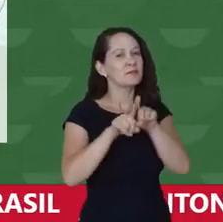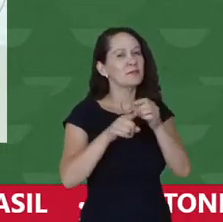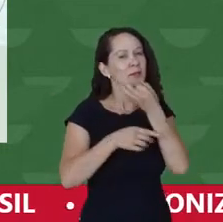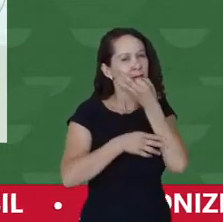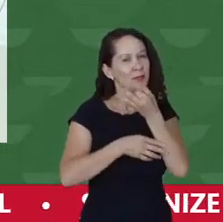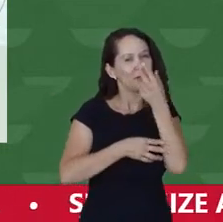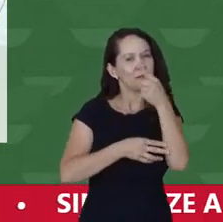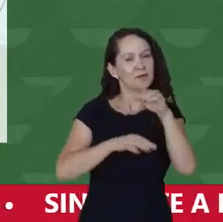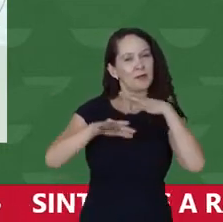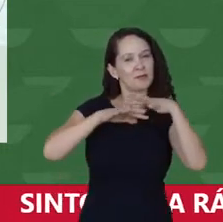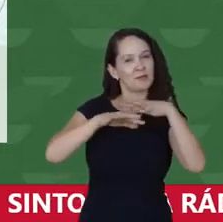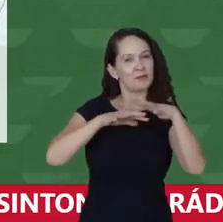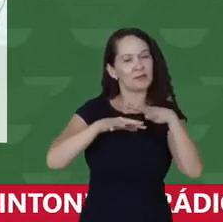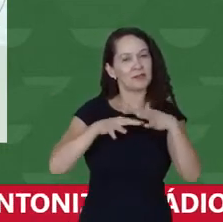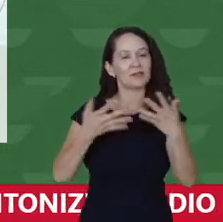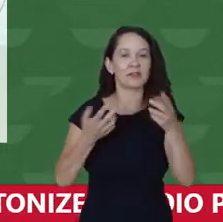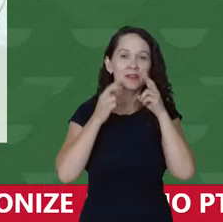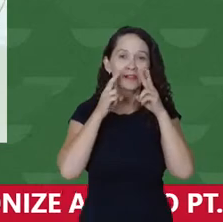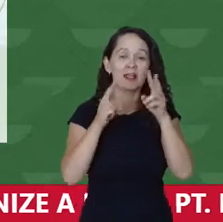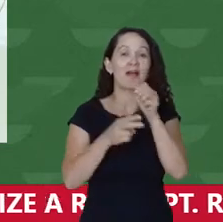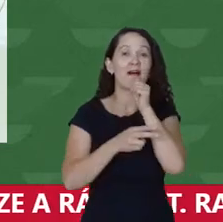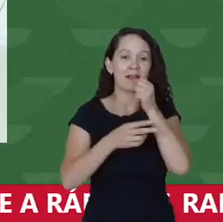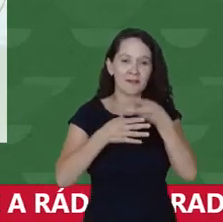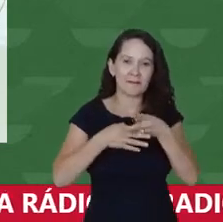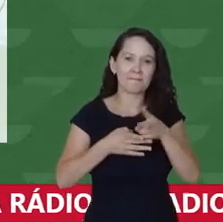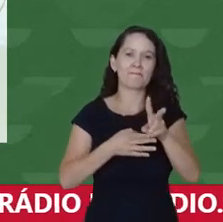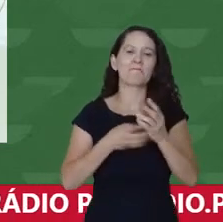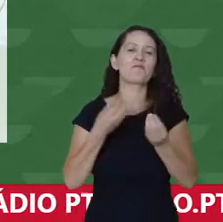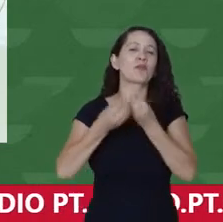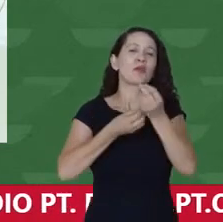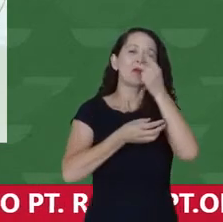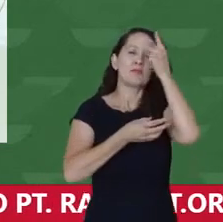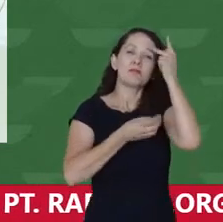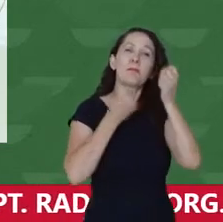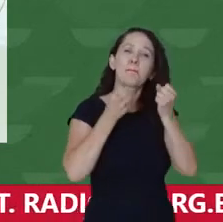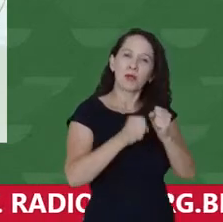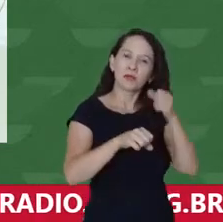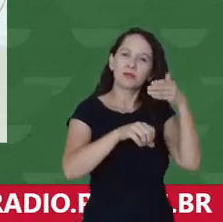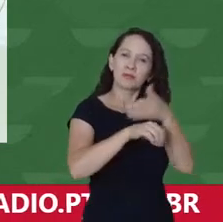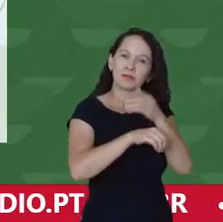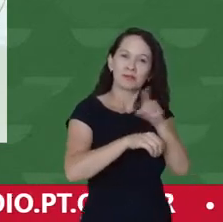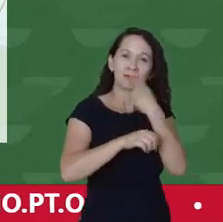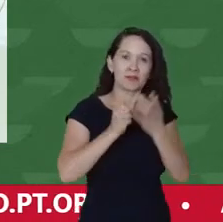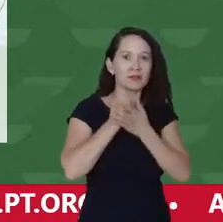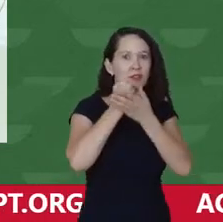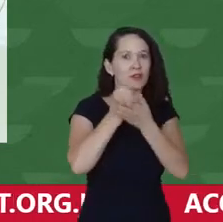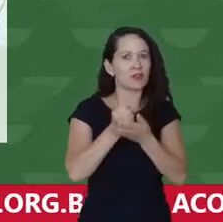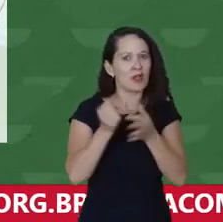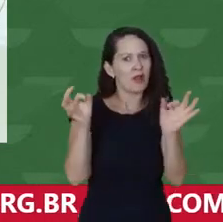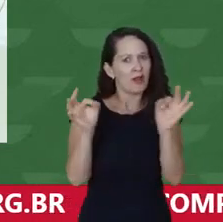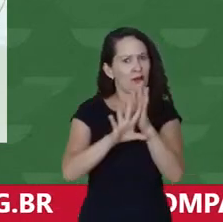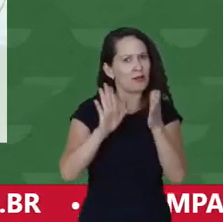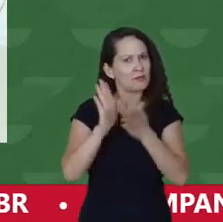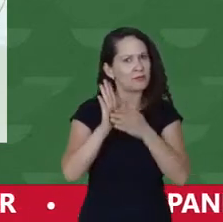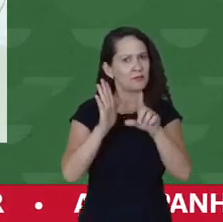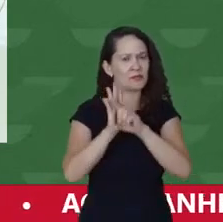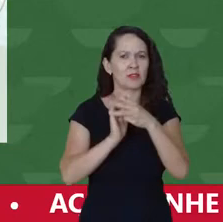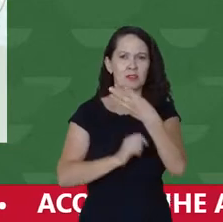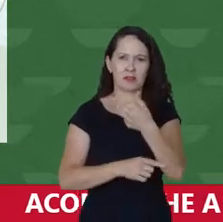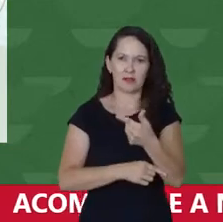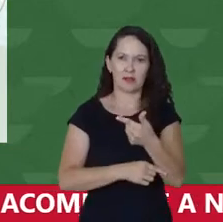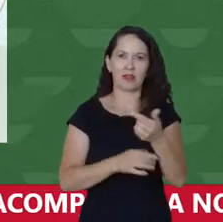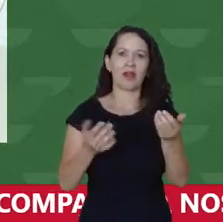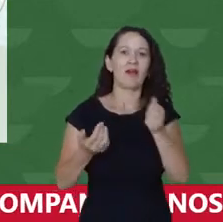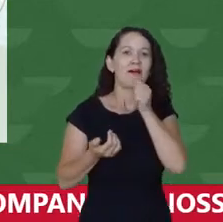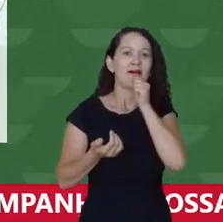comente as mobilizações que estão ainda em curso e como é que as pessoas podem se envolver para nos ajudar a derrotar essa PEC 32, que até